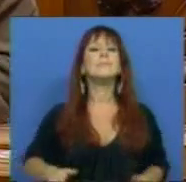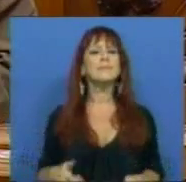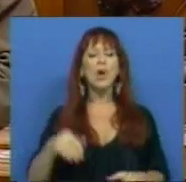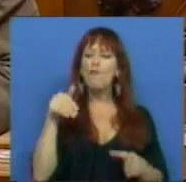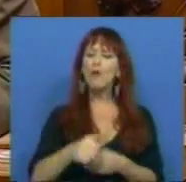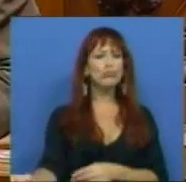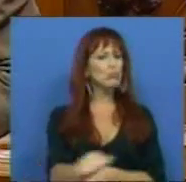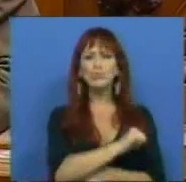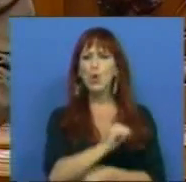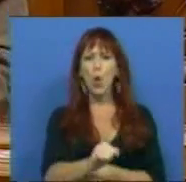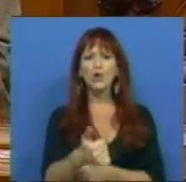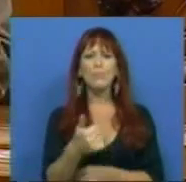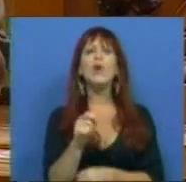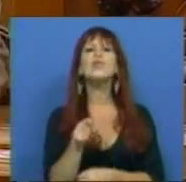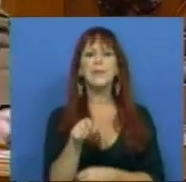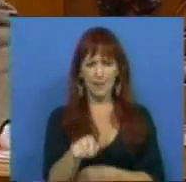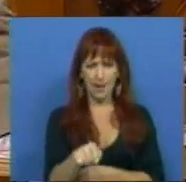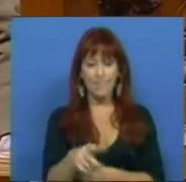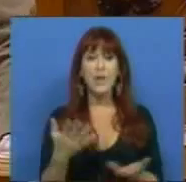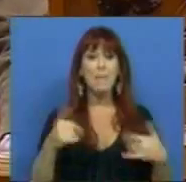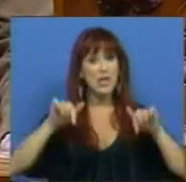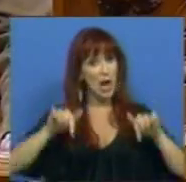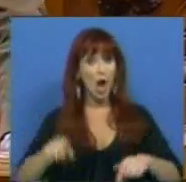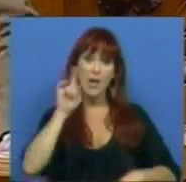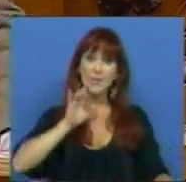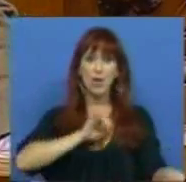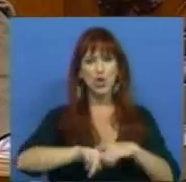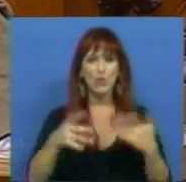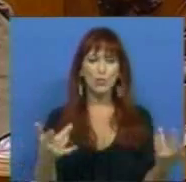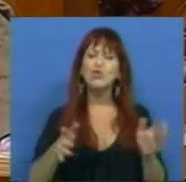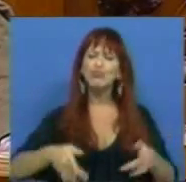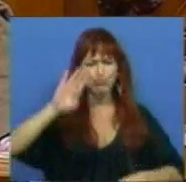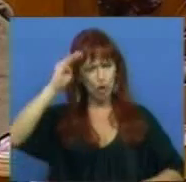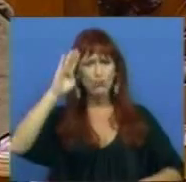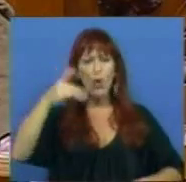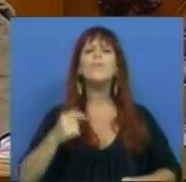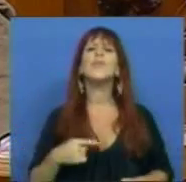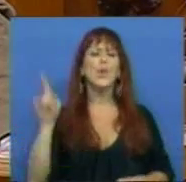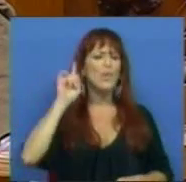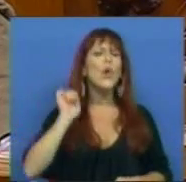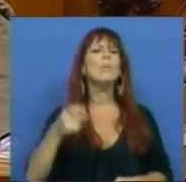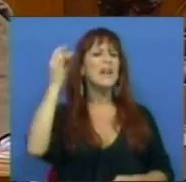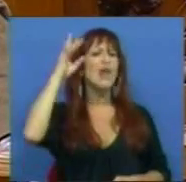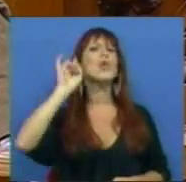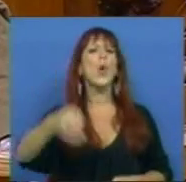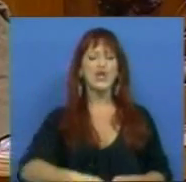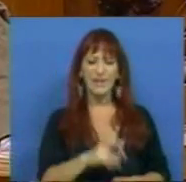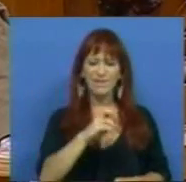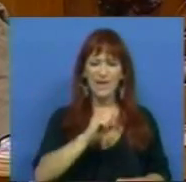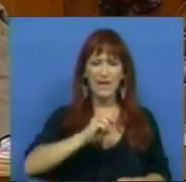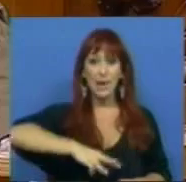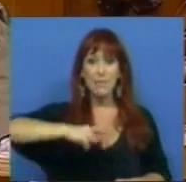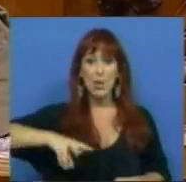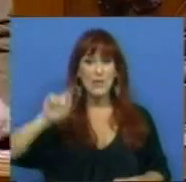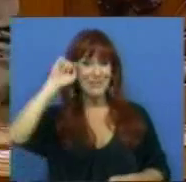o voto contrário do Bloco de Esquerda. Mas agora, senhoras e senhores deputados, já sabemos quanto custou a fraude. 30 milhões